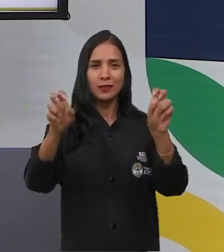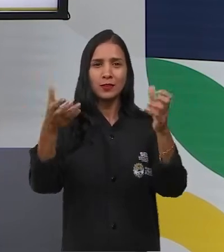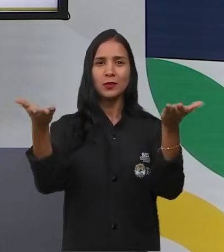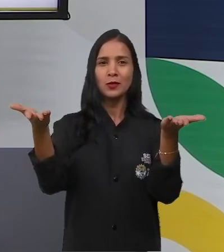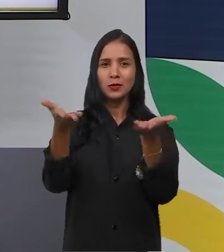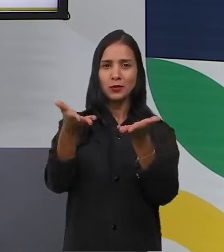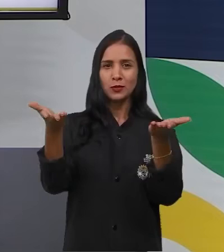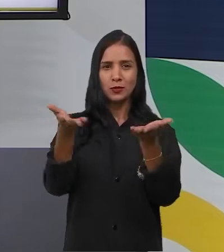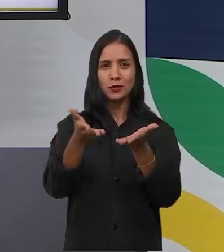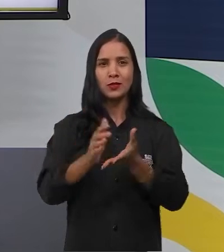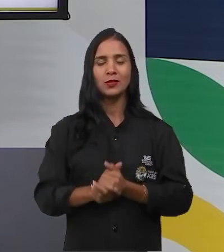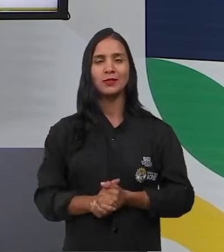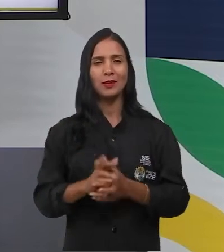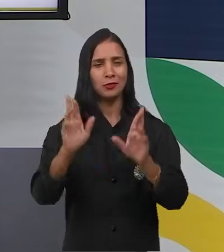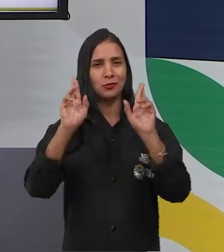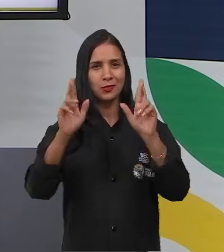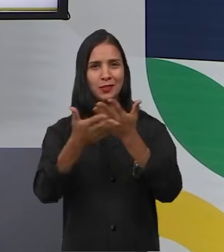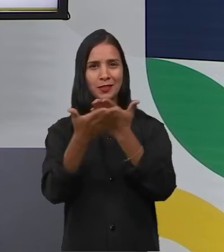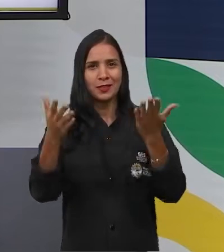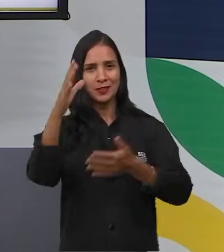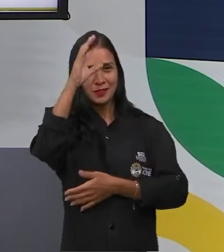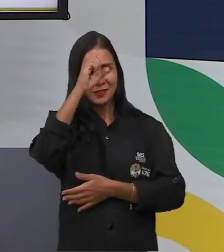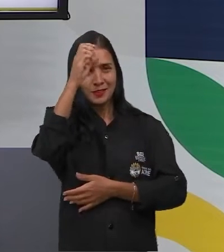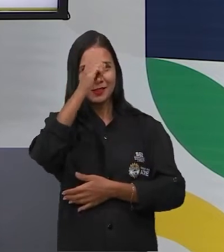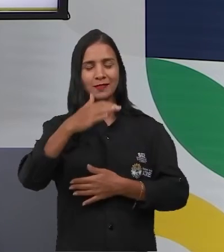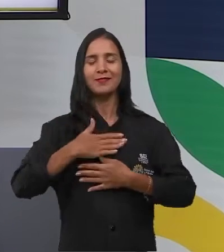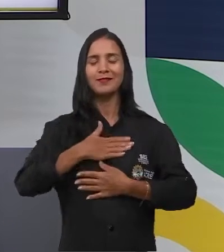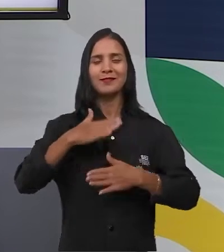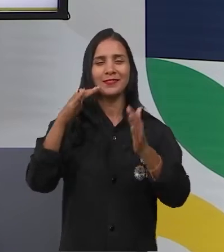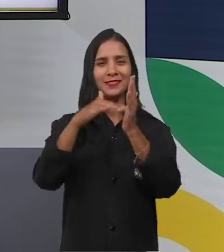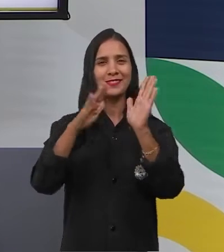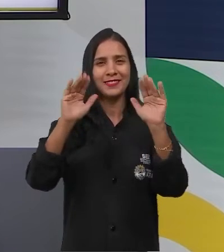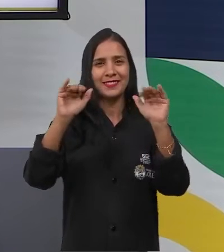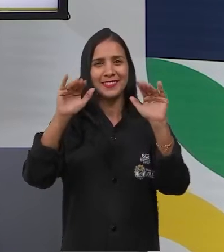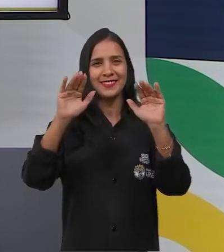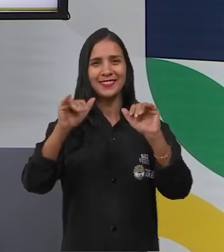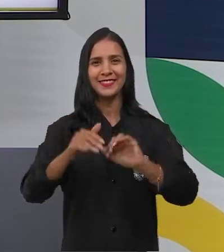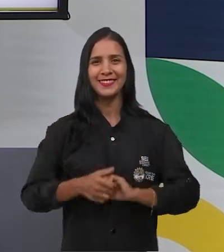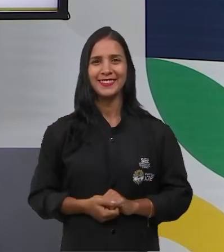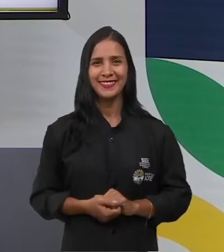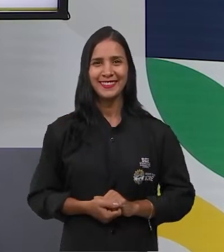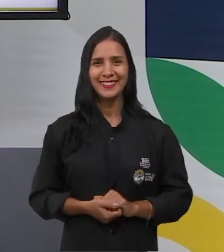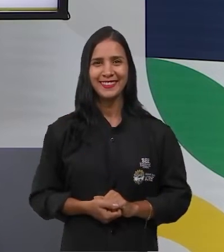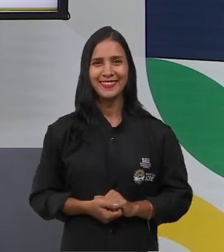afros e indígenas. Espero que você tenha compreendido, gostado e nos vemos em uma próxima. Bye, bye!